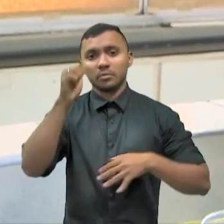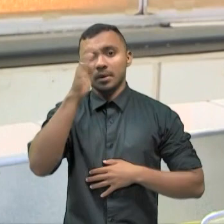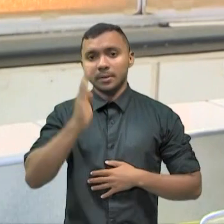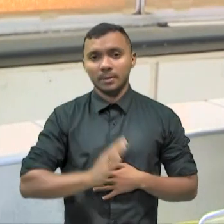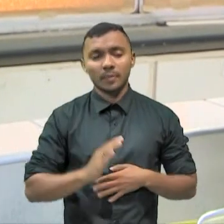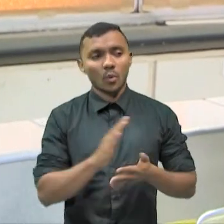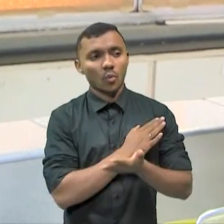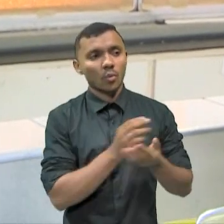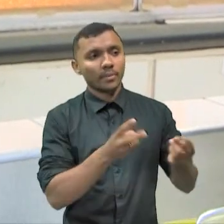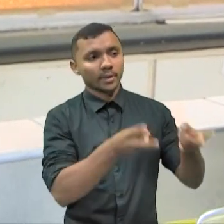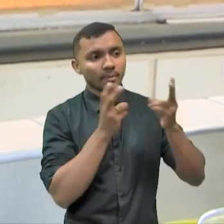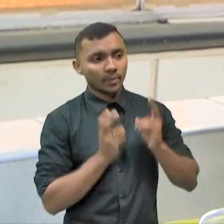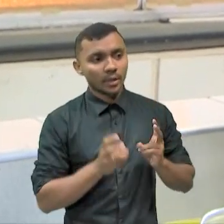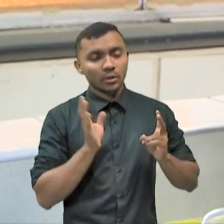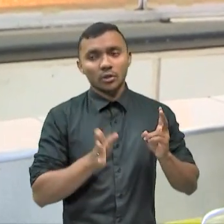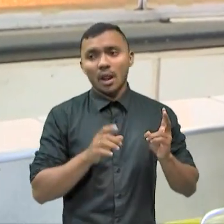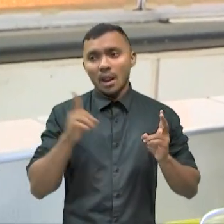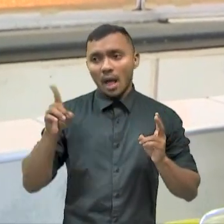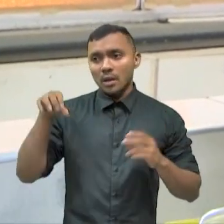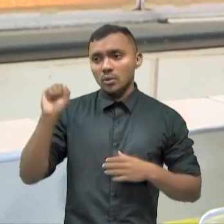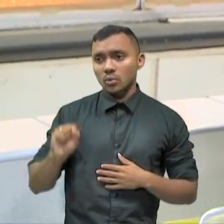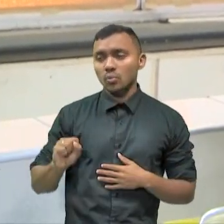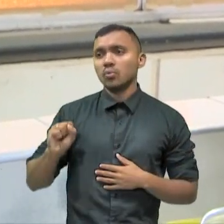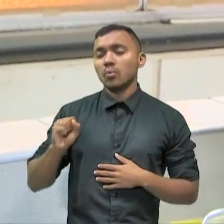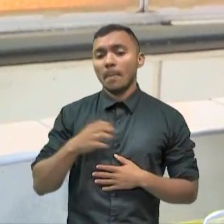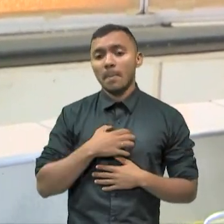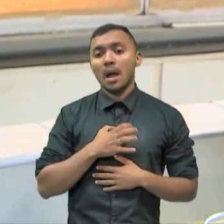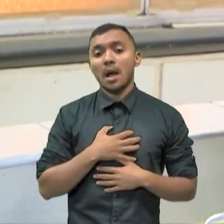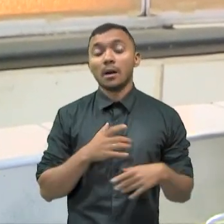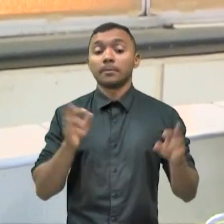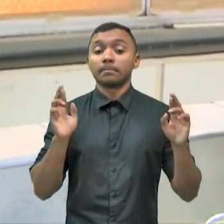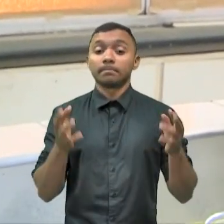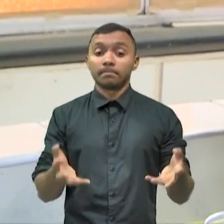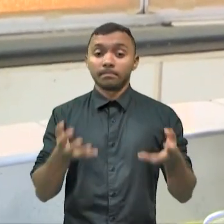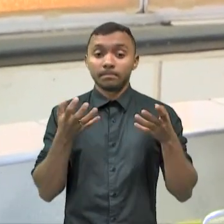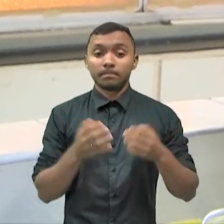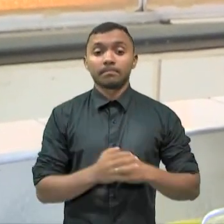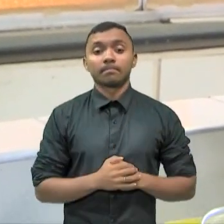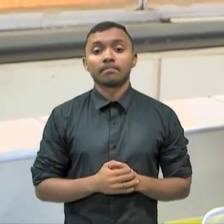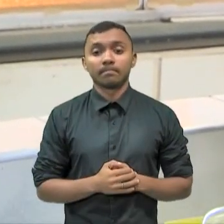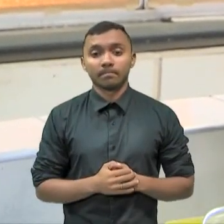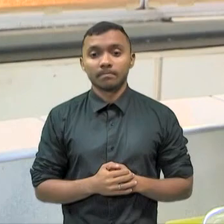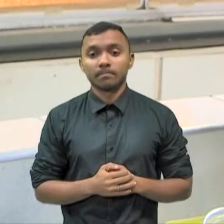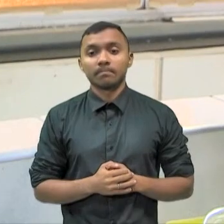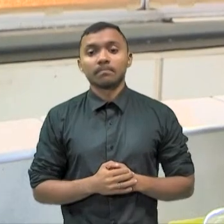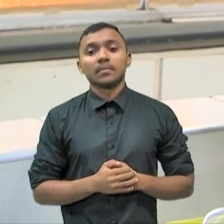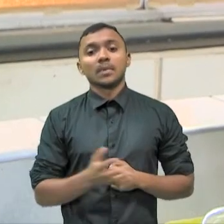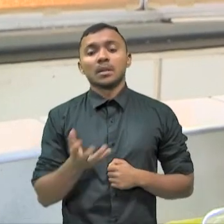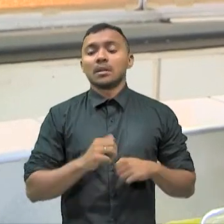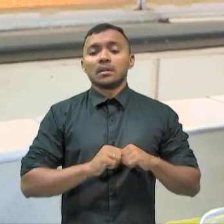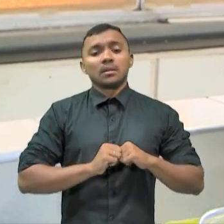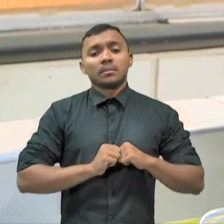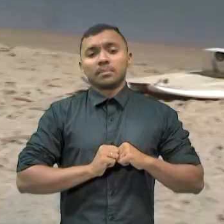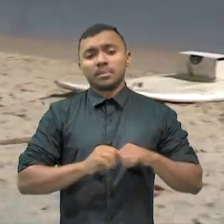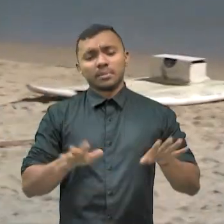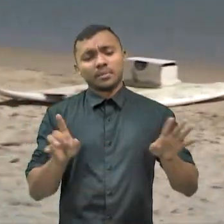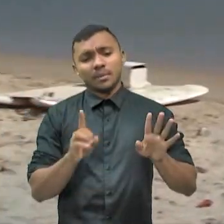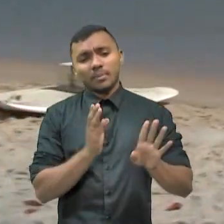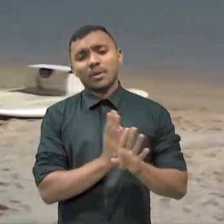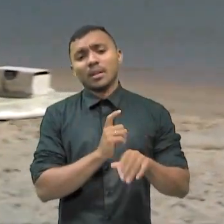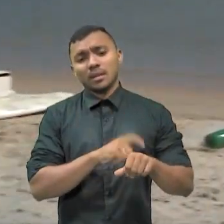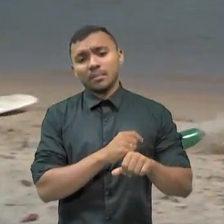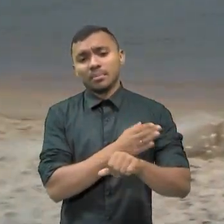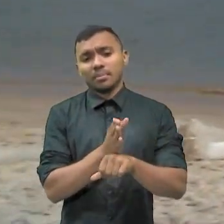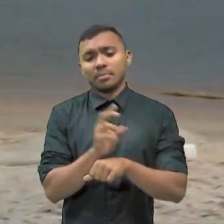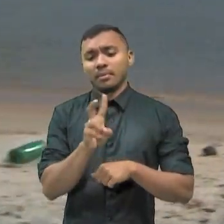até o sul da Bahia e a partir disso a gente espera, infelizmente a gente espera que ele se espalhe por todo o Brasil porque é questão de tempo. Um